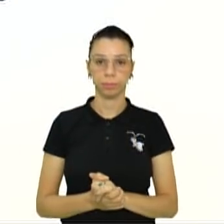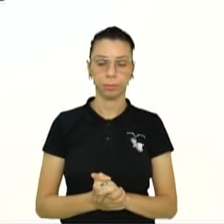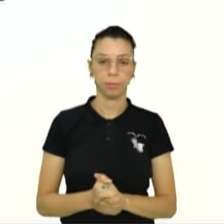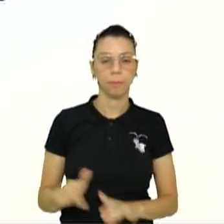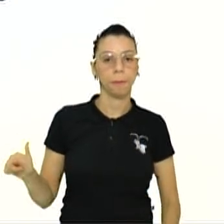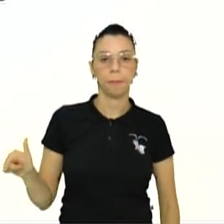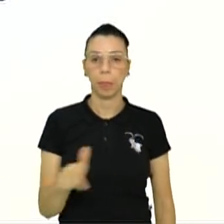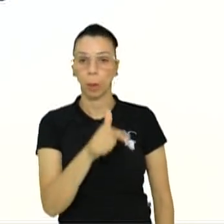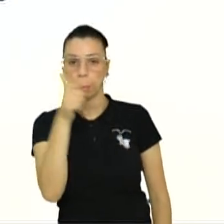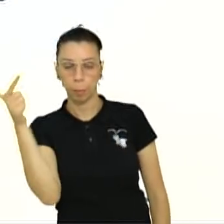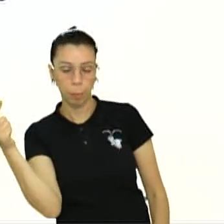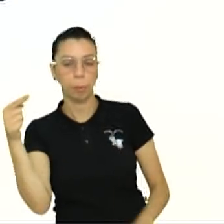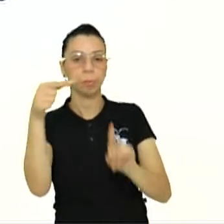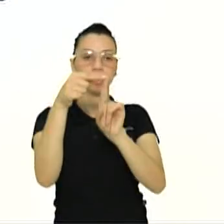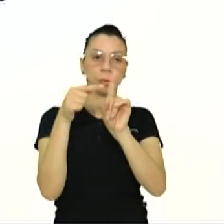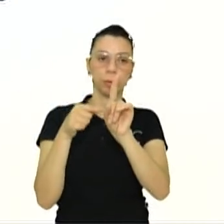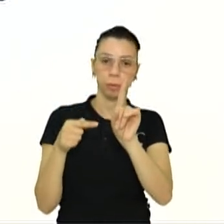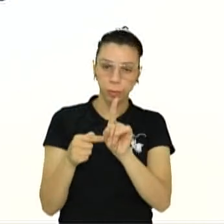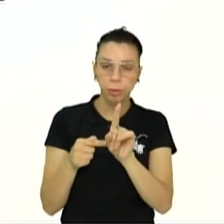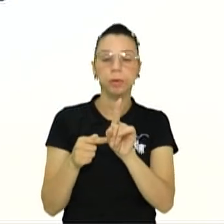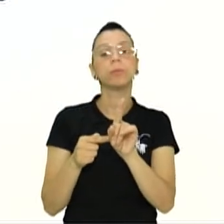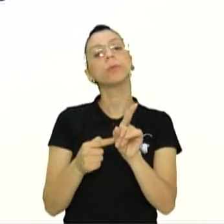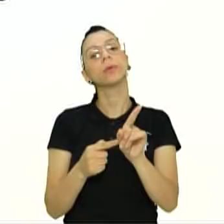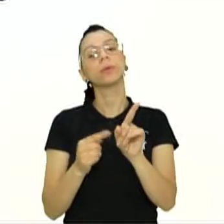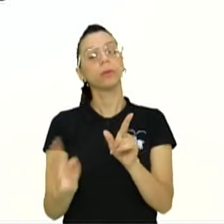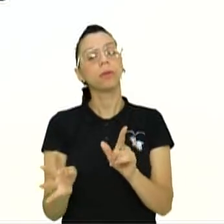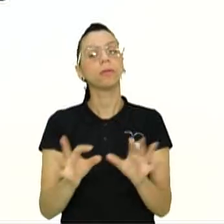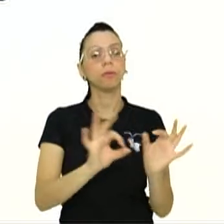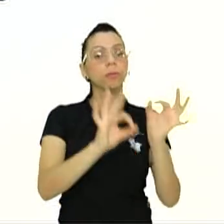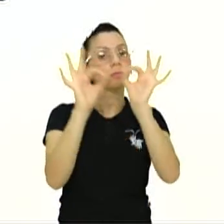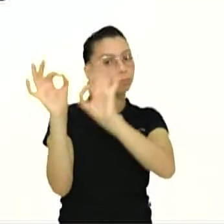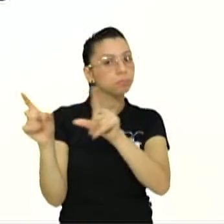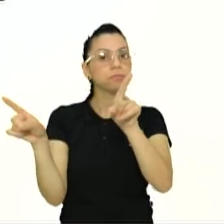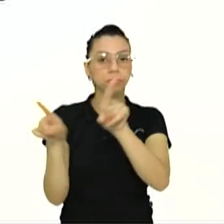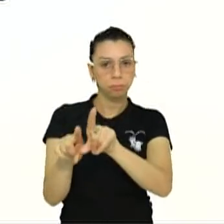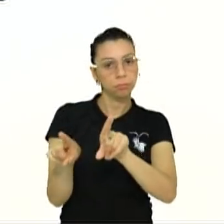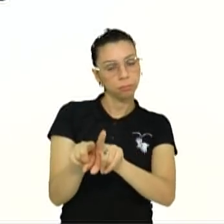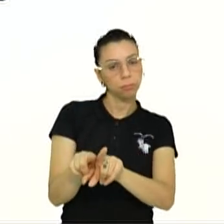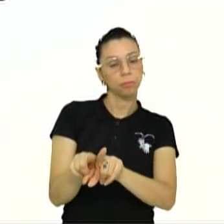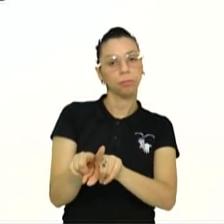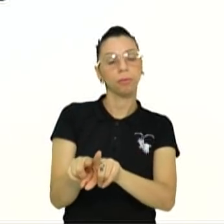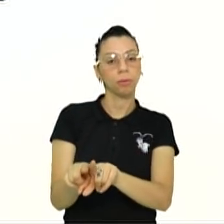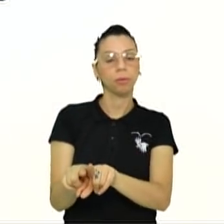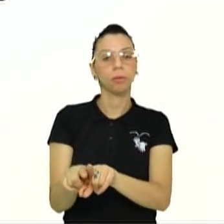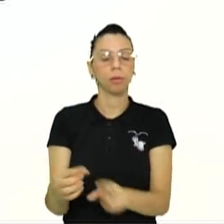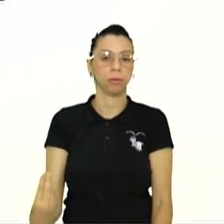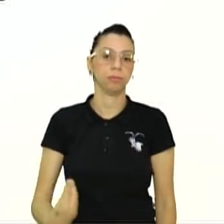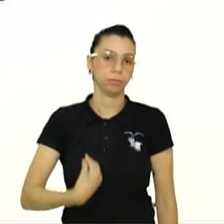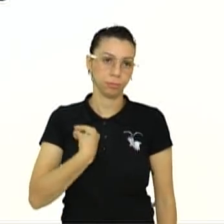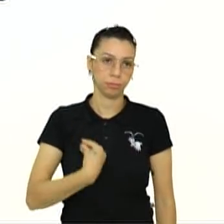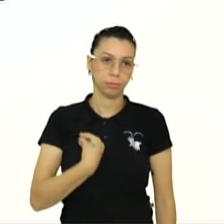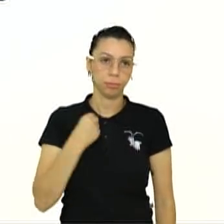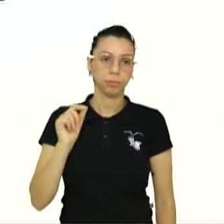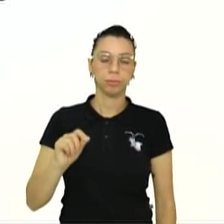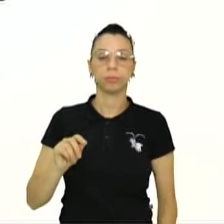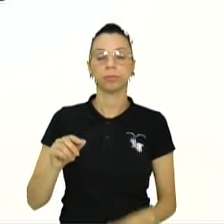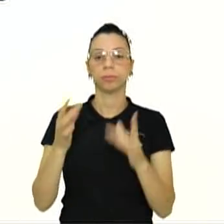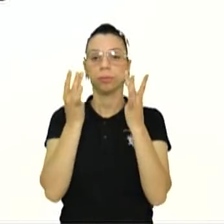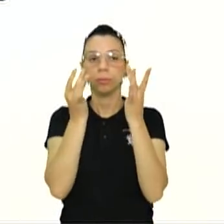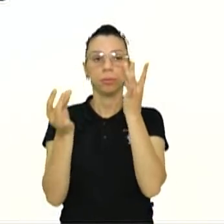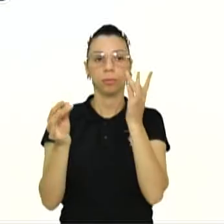Um outro estilo que a gente vai assistir também e presenciar é o